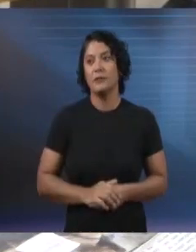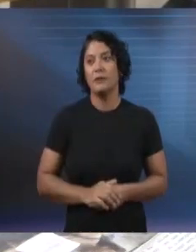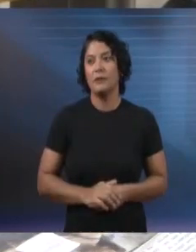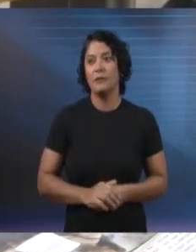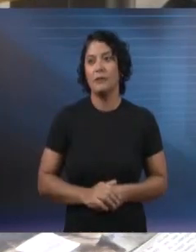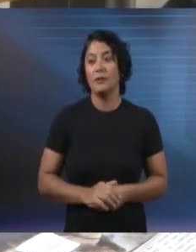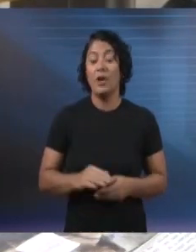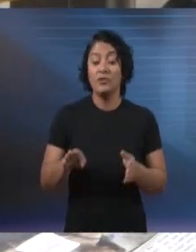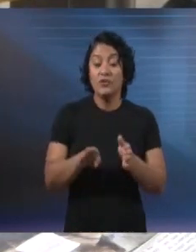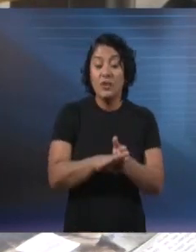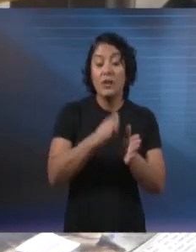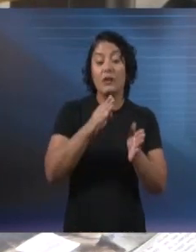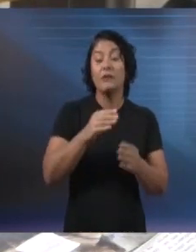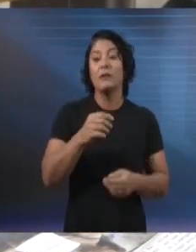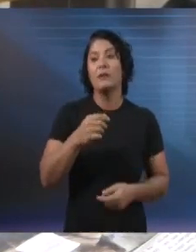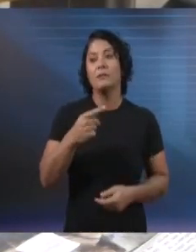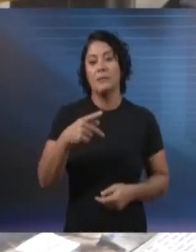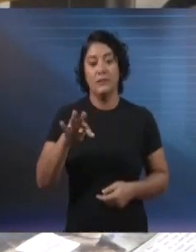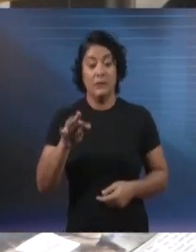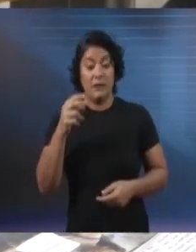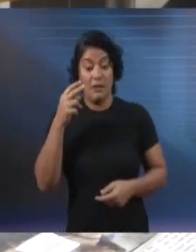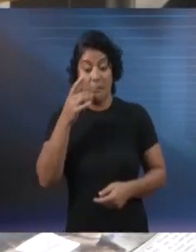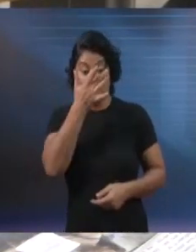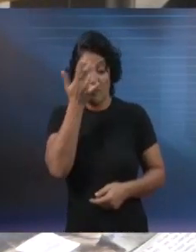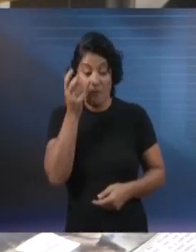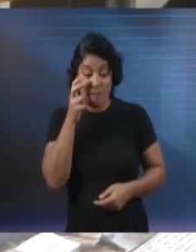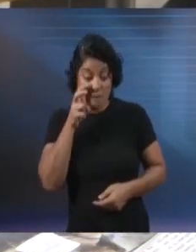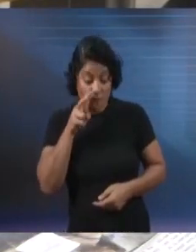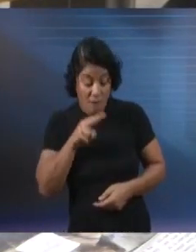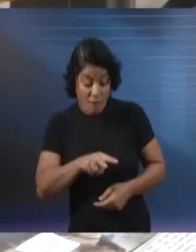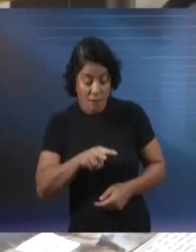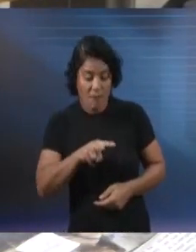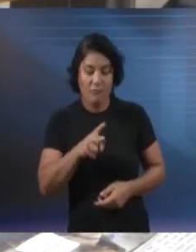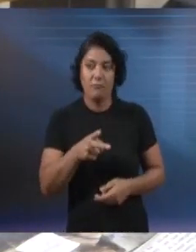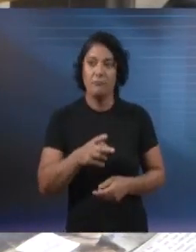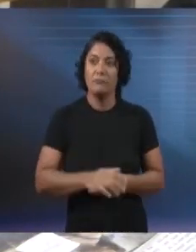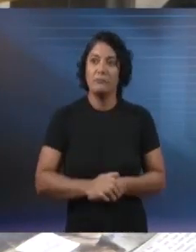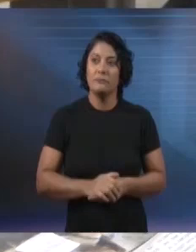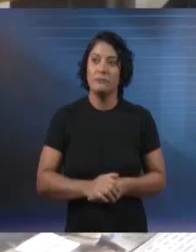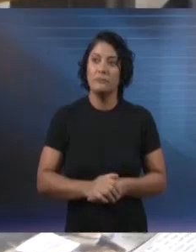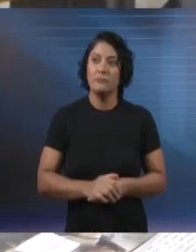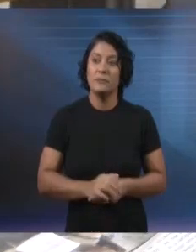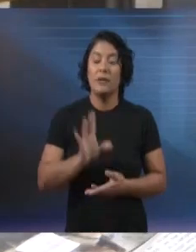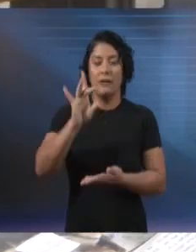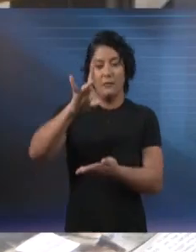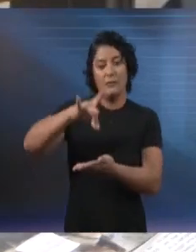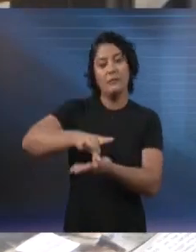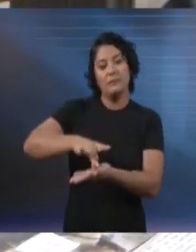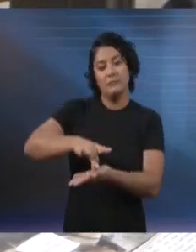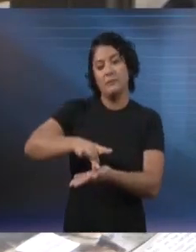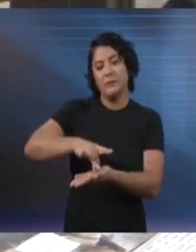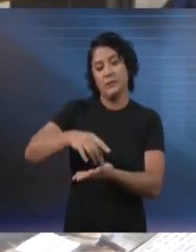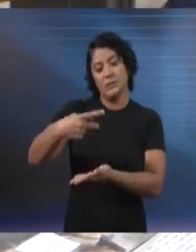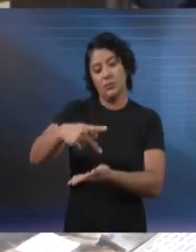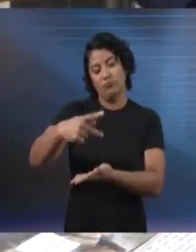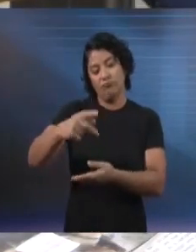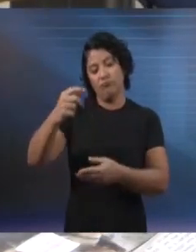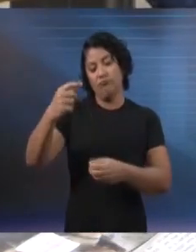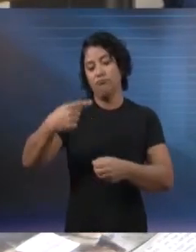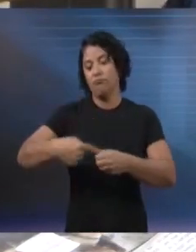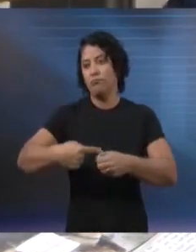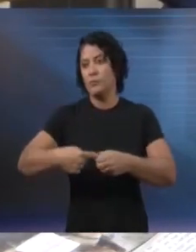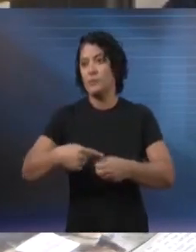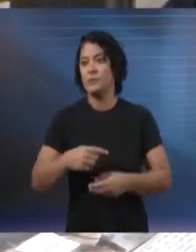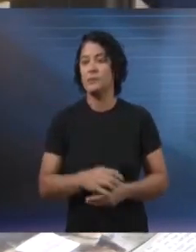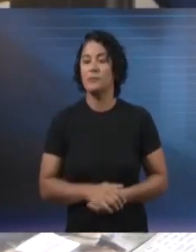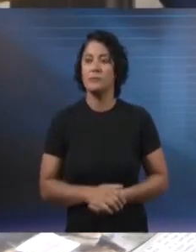âmbito municipal, que as pessoas veem a situação, o interesse, a realidade do seu município, eles